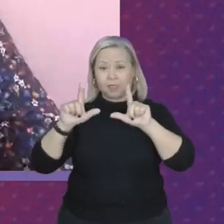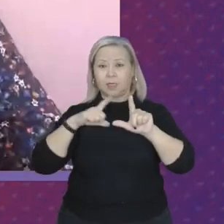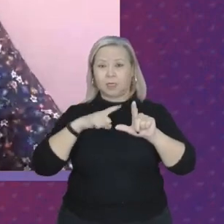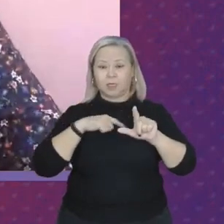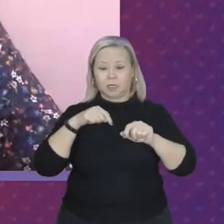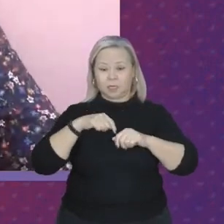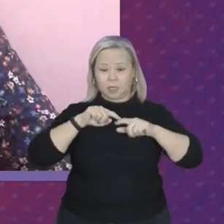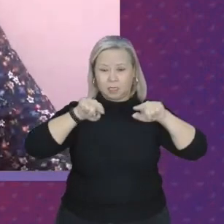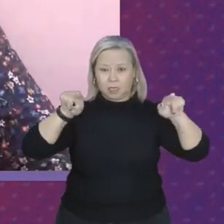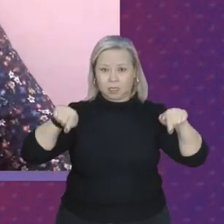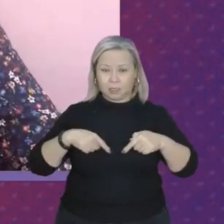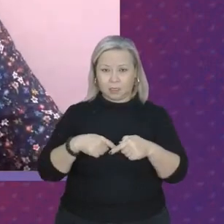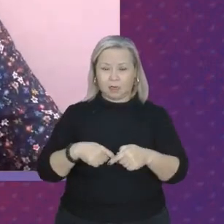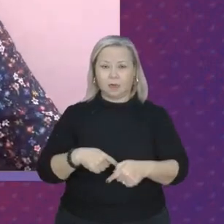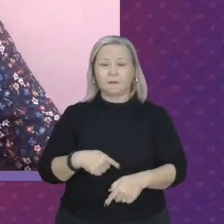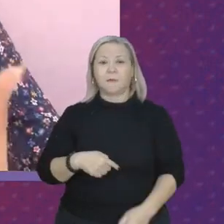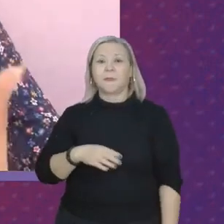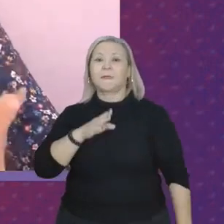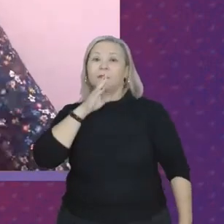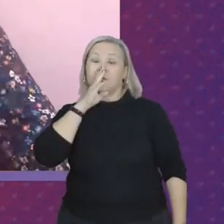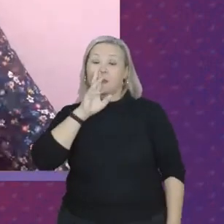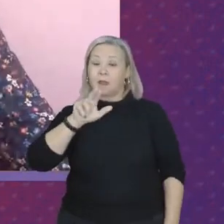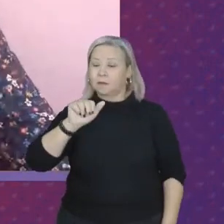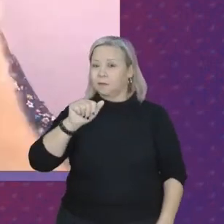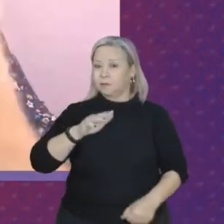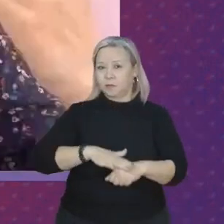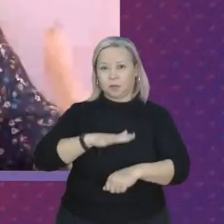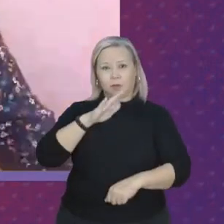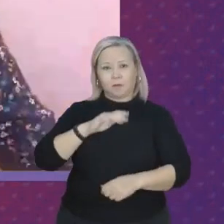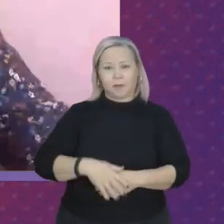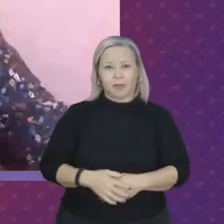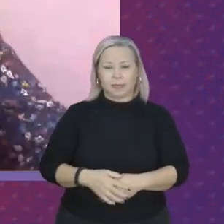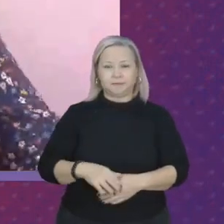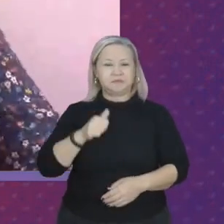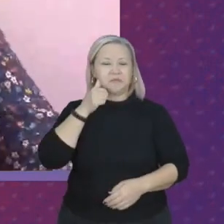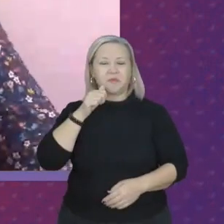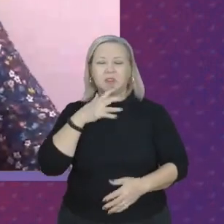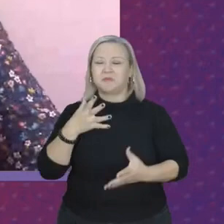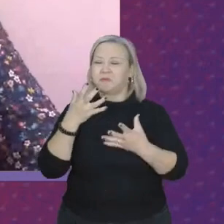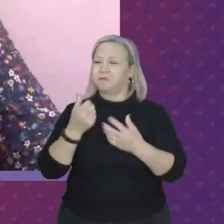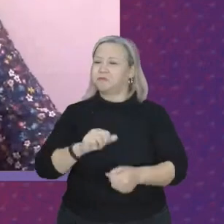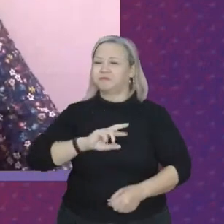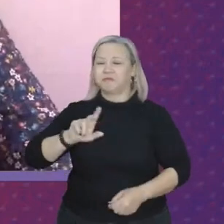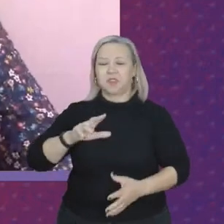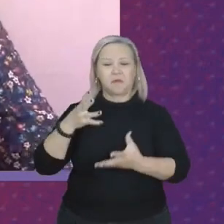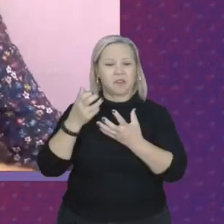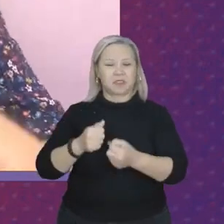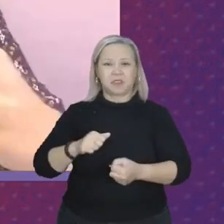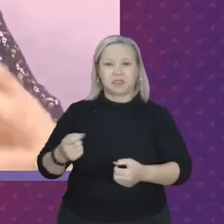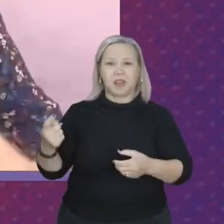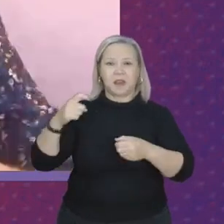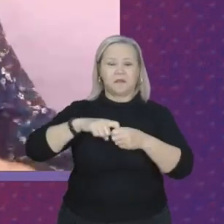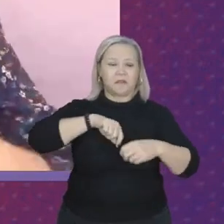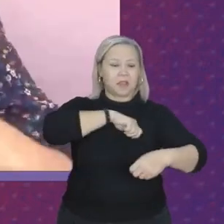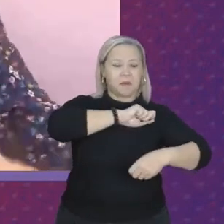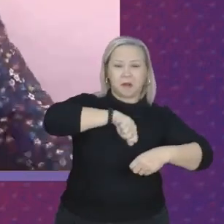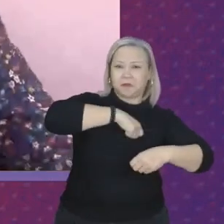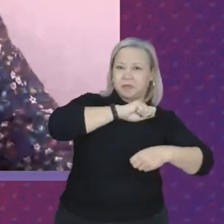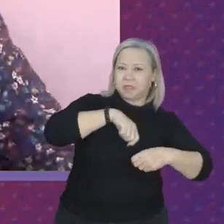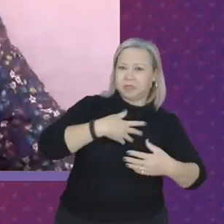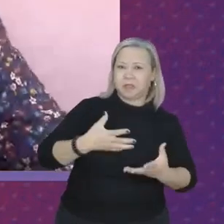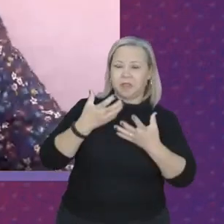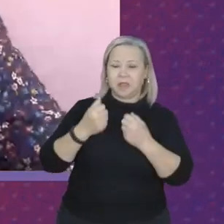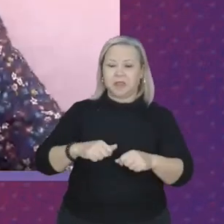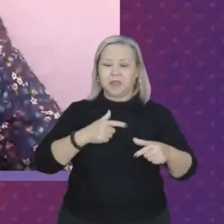gabinete, silenciadas nunca mais. As mulheres não vão aceitar voltar para a cozinha, a gente não vai aceitar esse